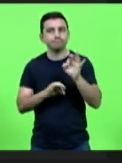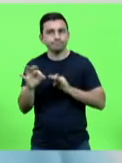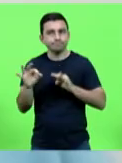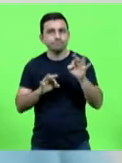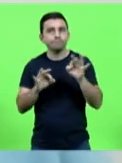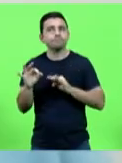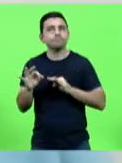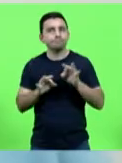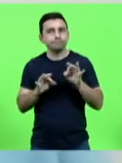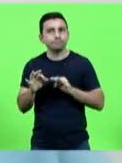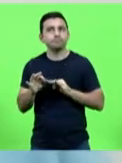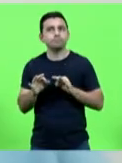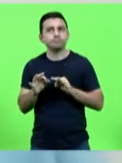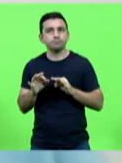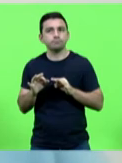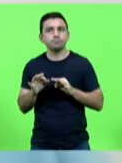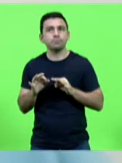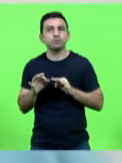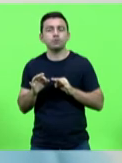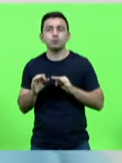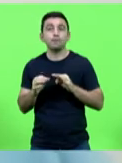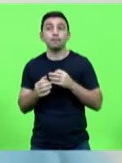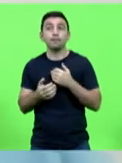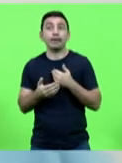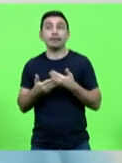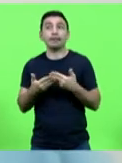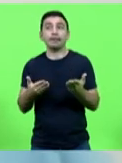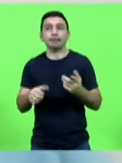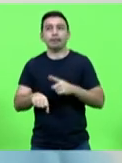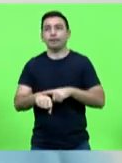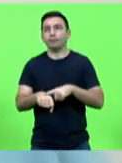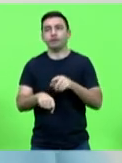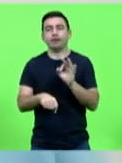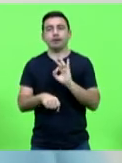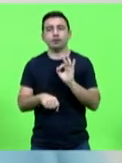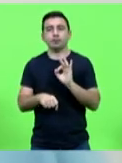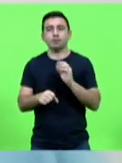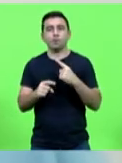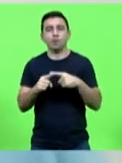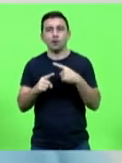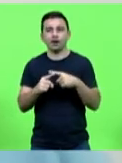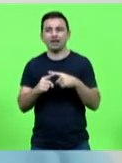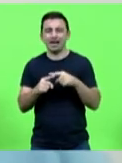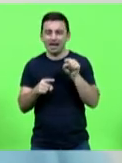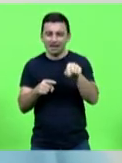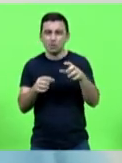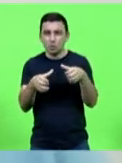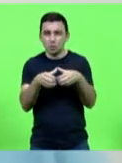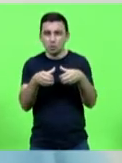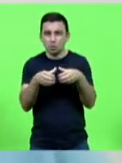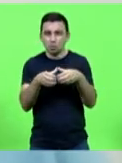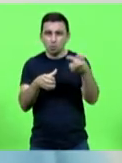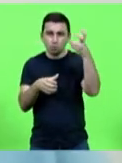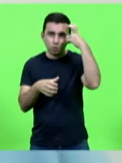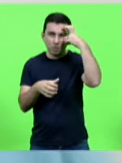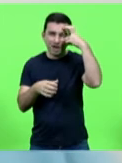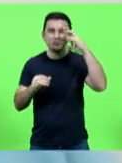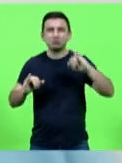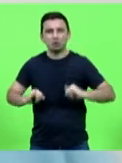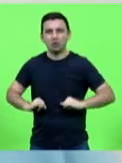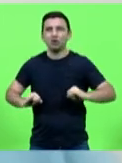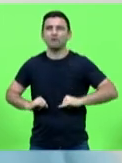essas possibilidades para a gente não perder mais tanto tempo, já que esse setor cultural está sofrendo muito,